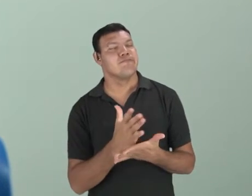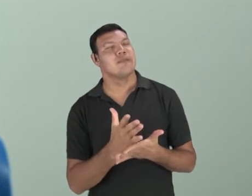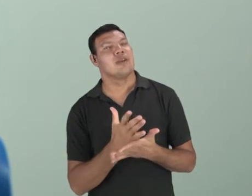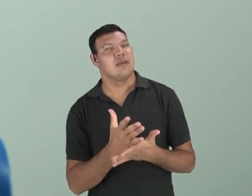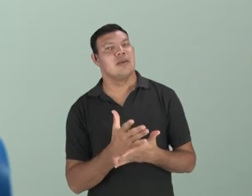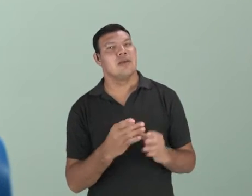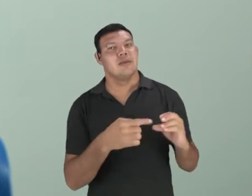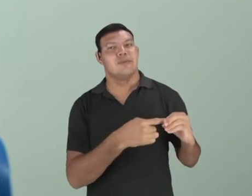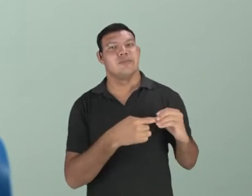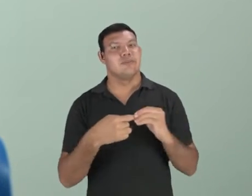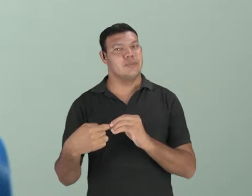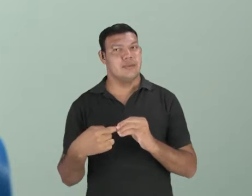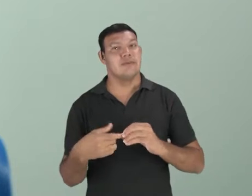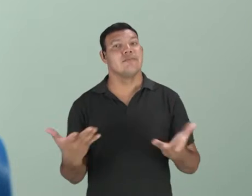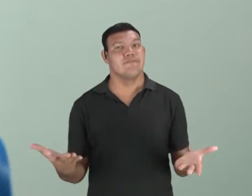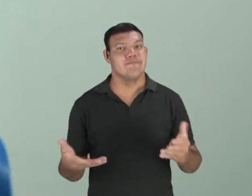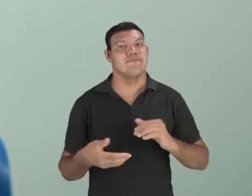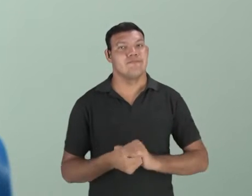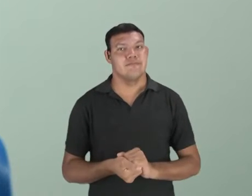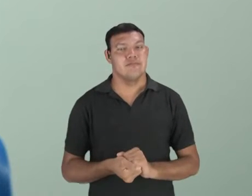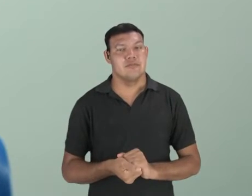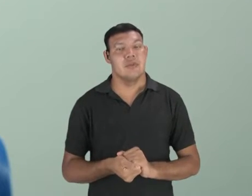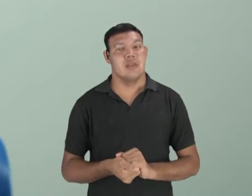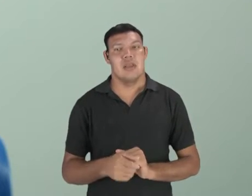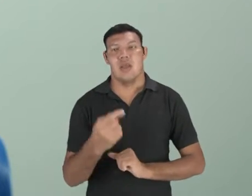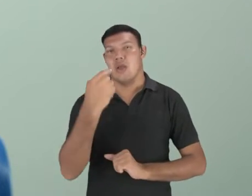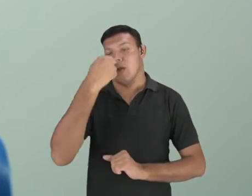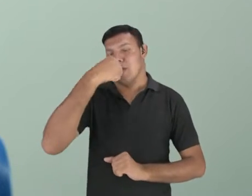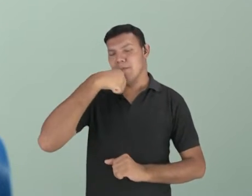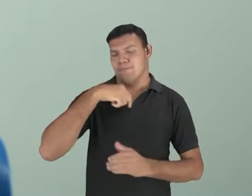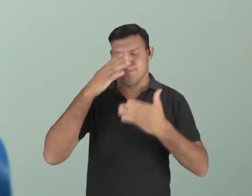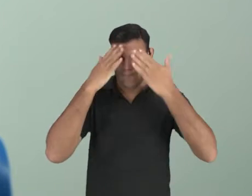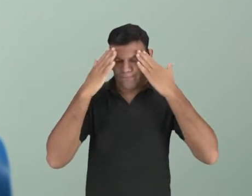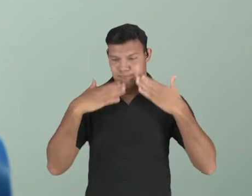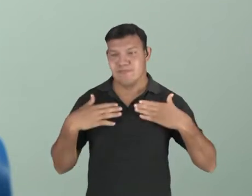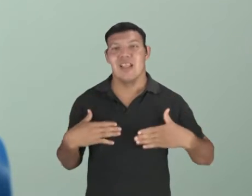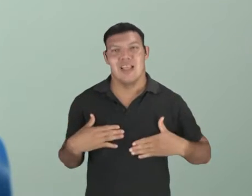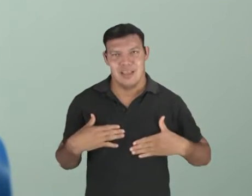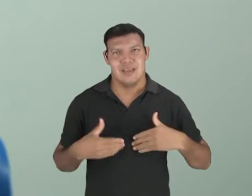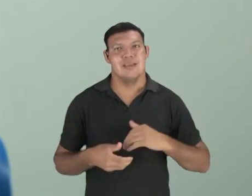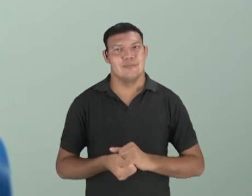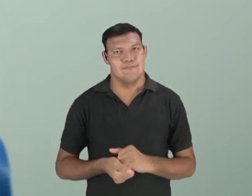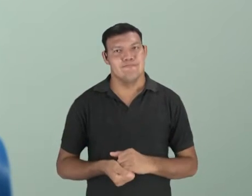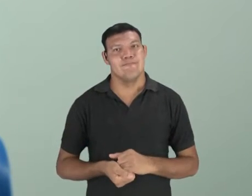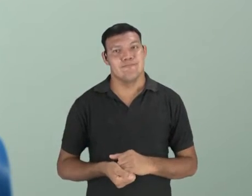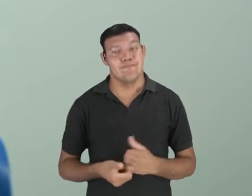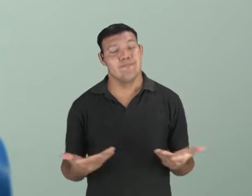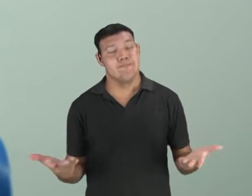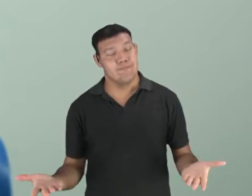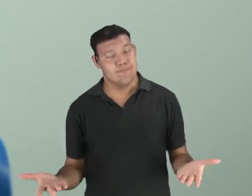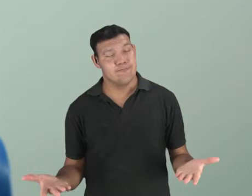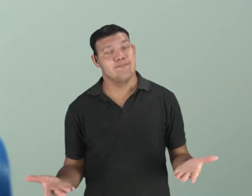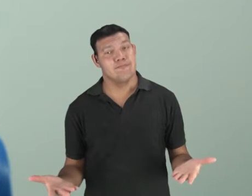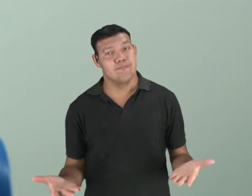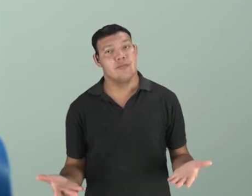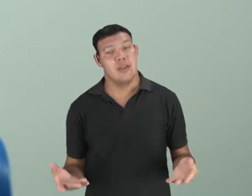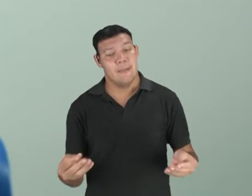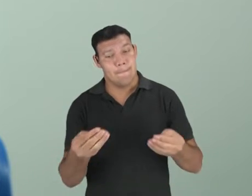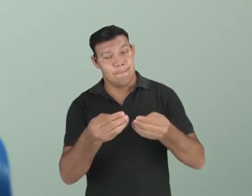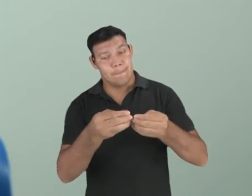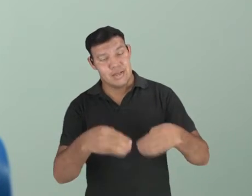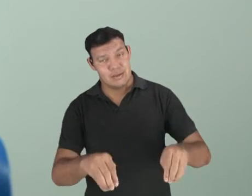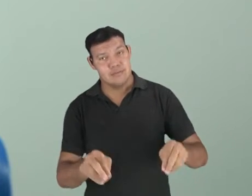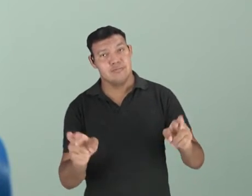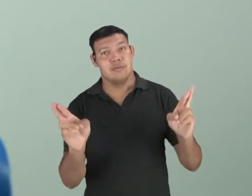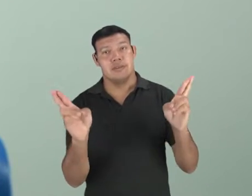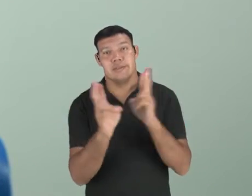protozoário e aí acaba que esse protozoário, ao entrar no seu corpo, ele acaba, trazendo aí algumas relações que